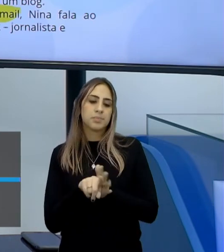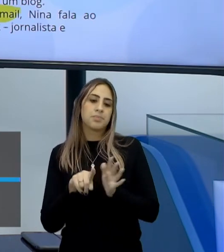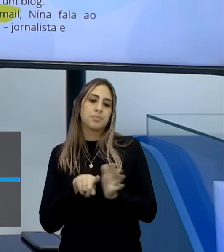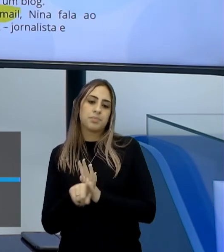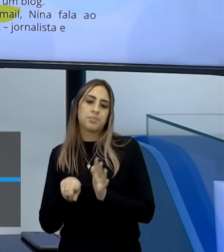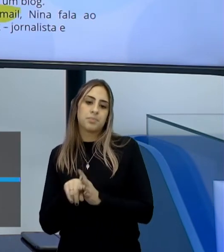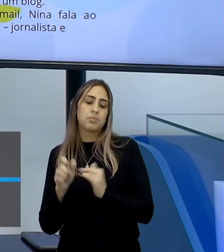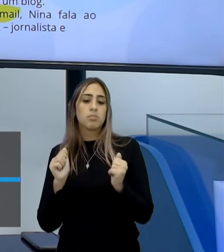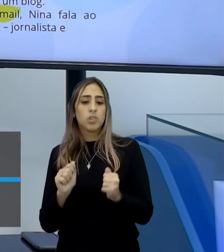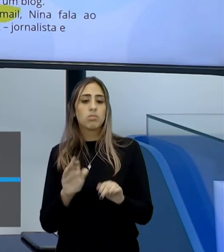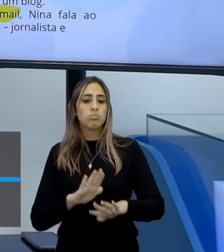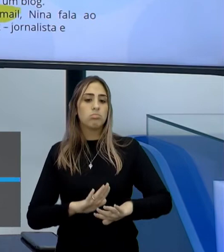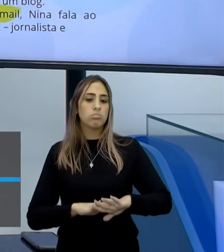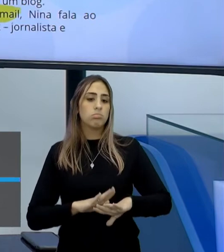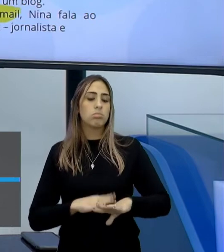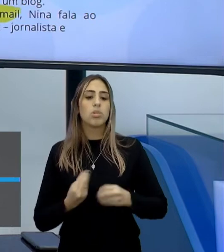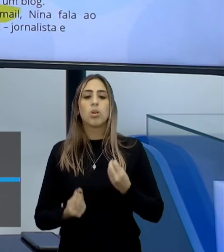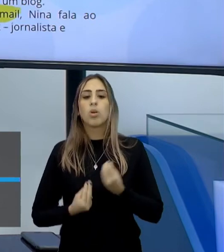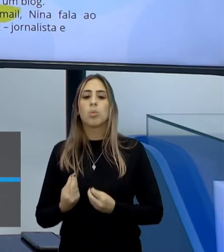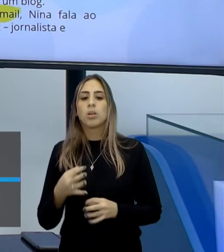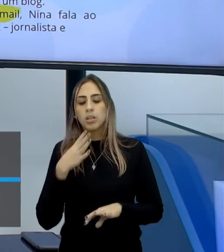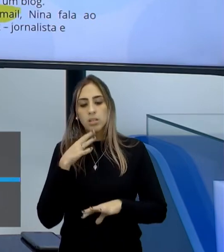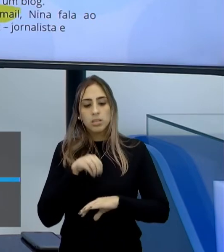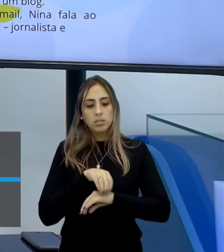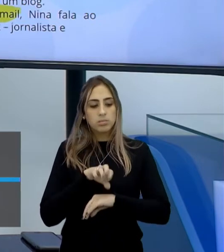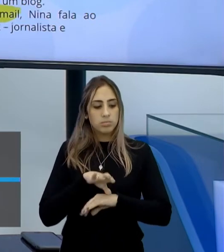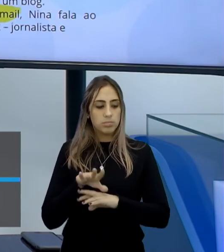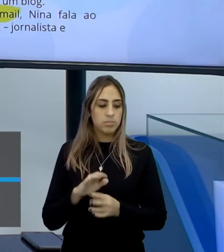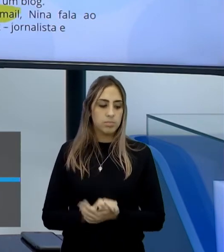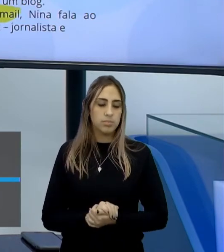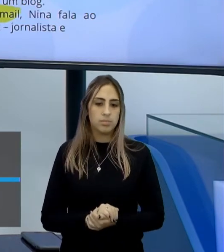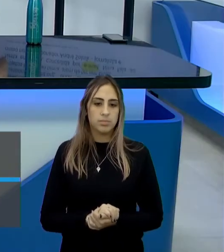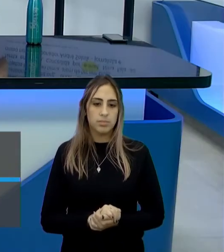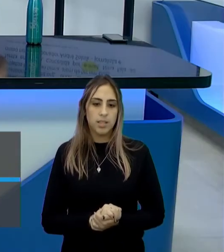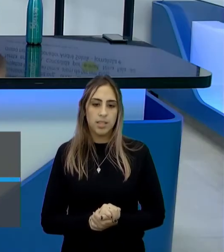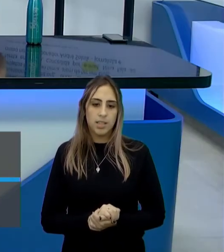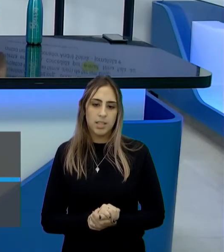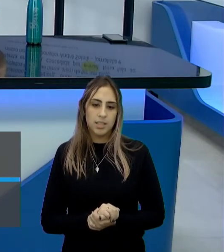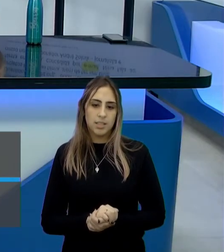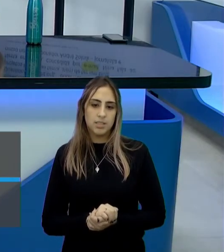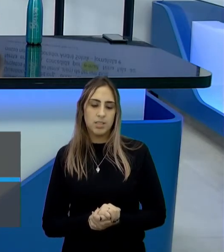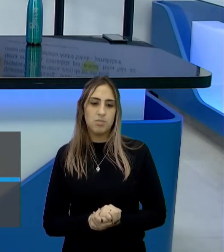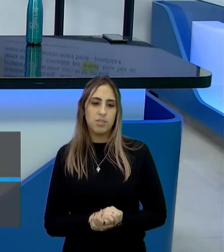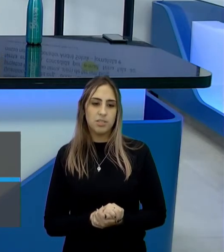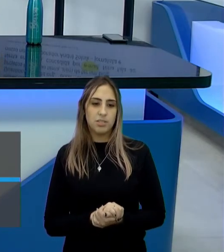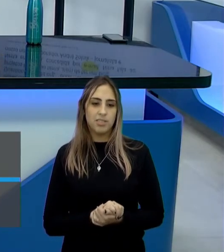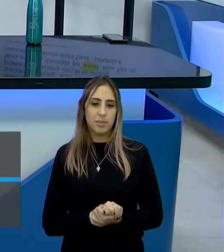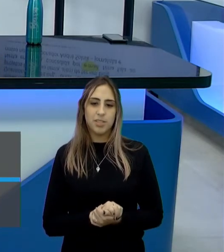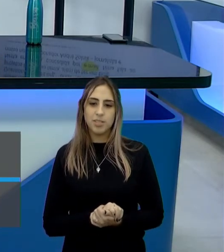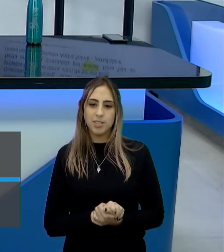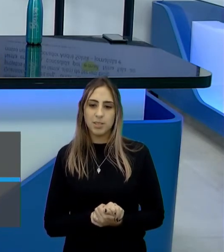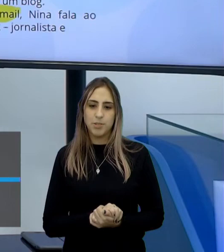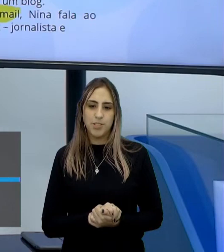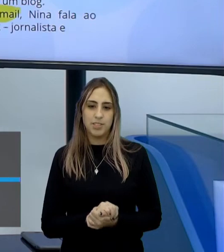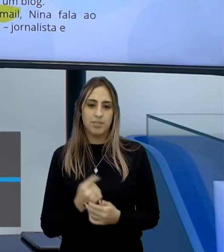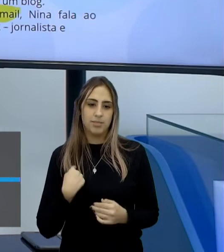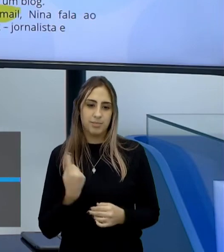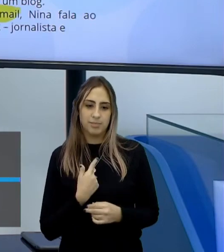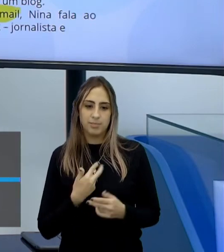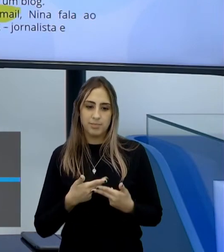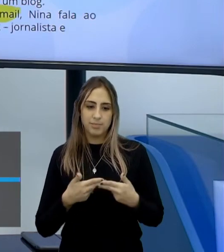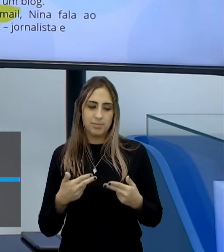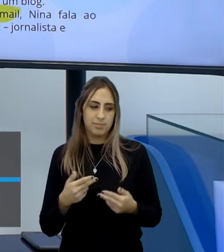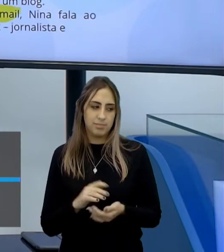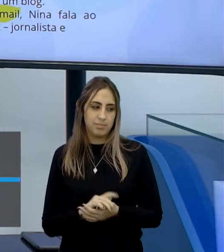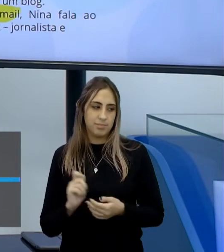podem ser indicadas com antecedência ou não, tudo depende da intenção. Ou tem aquela